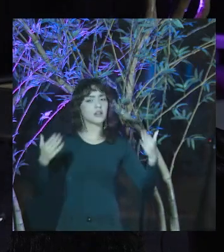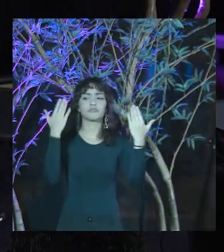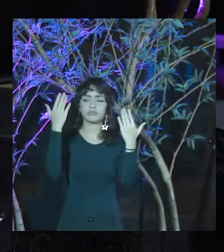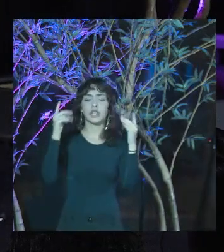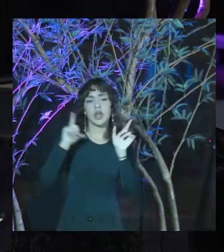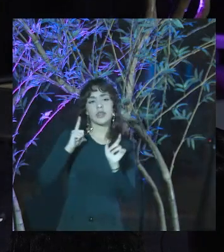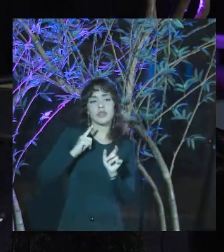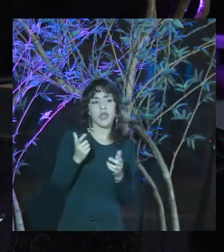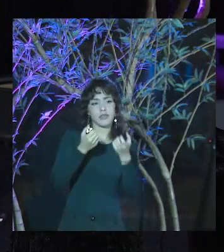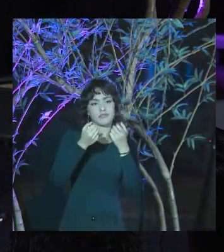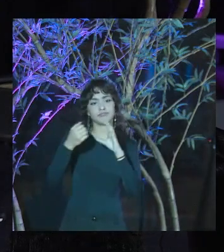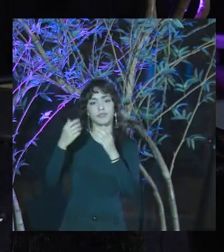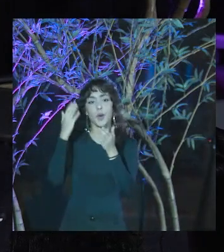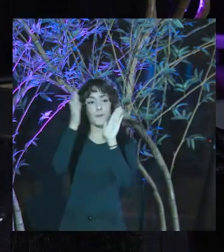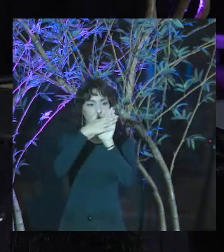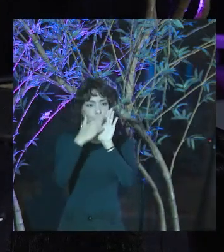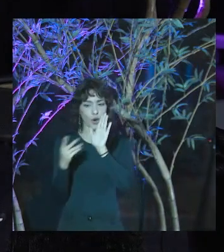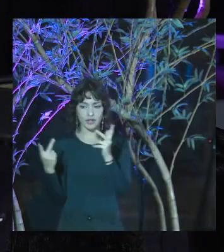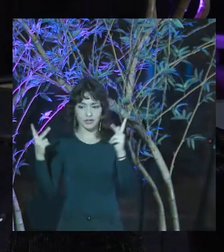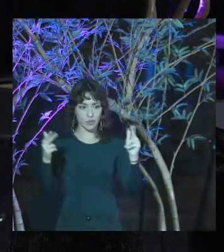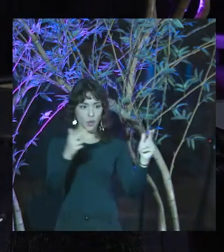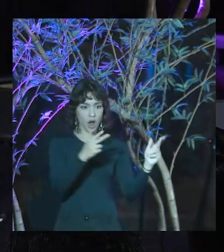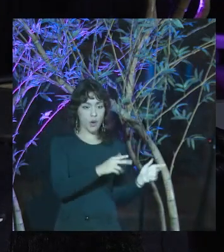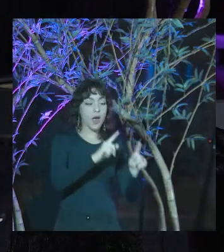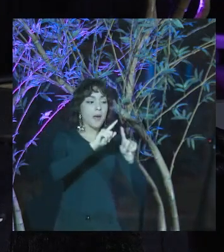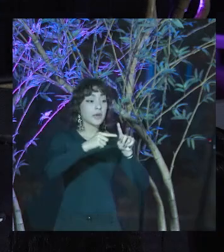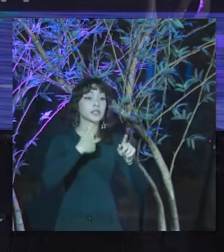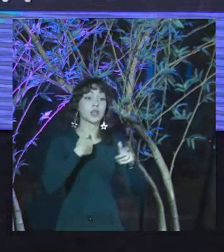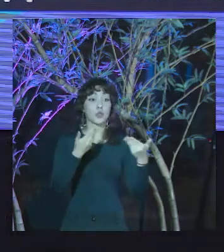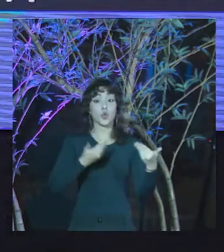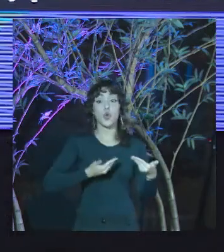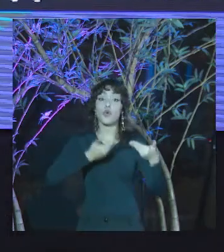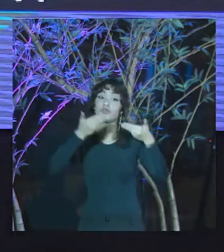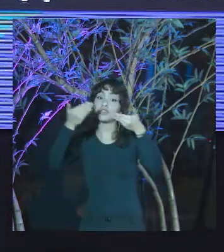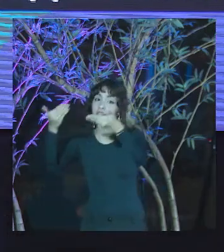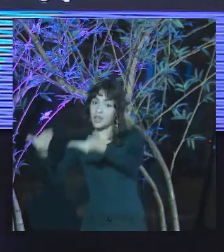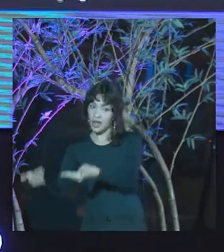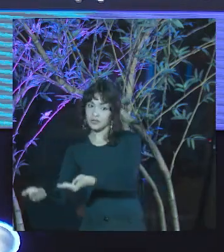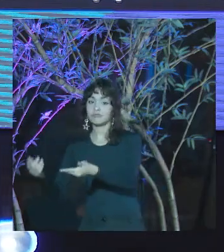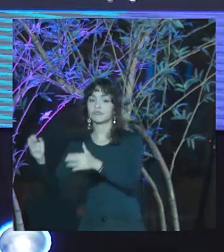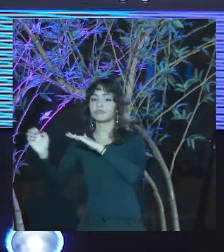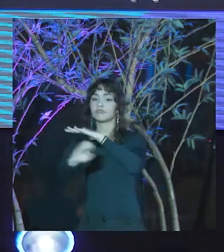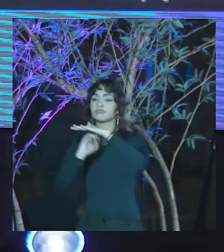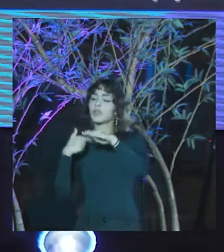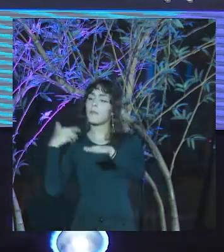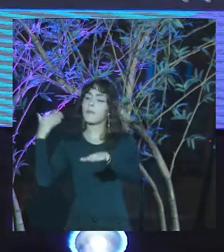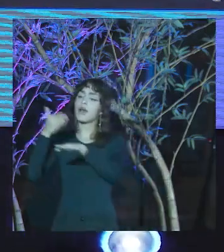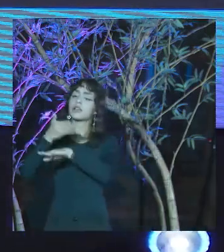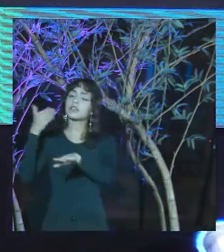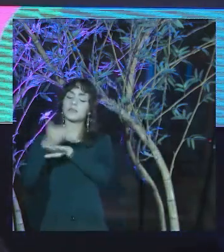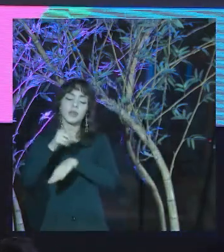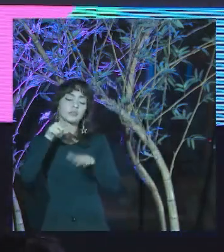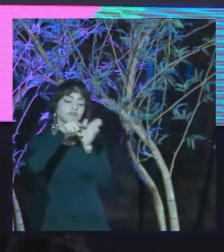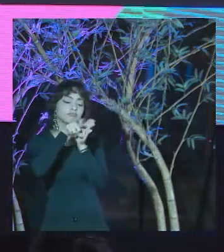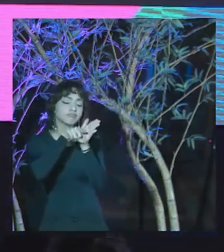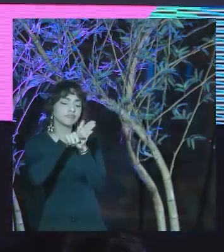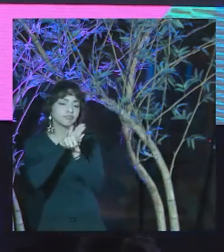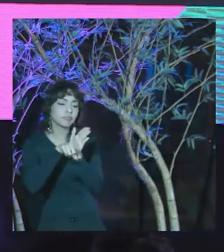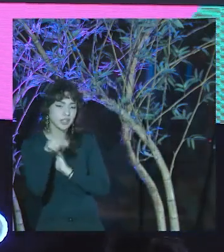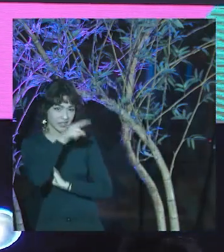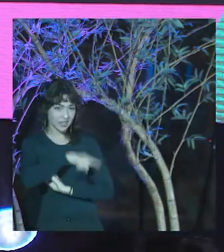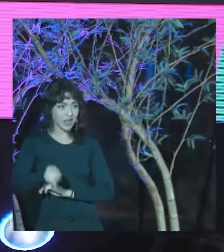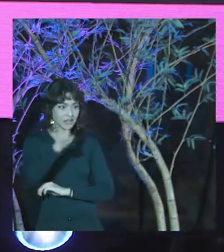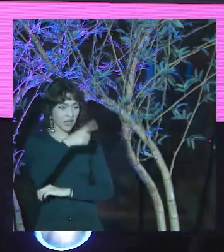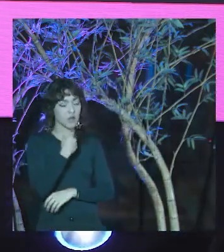pode prever, eu pedi. Só que eu fui convidado, recebi um convite lá e participei de uma dessas pesquisas. Entreguei